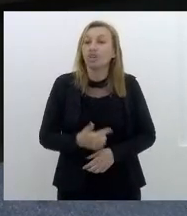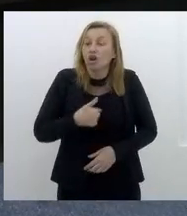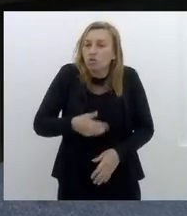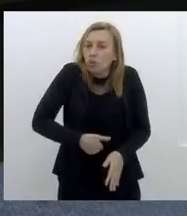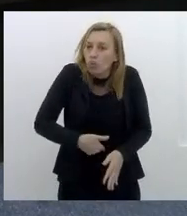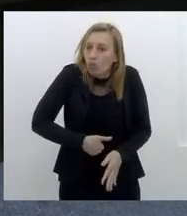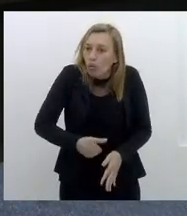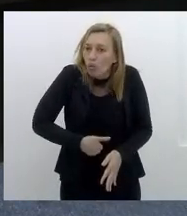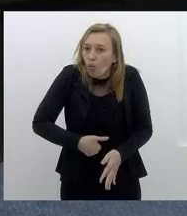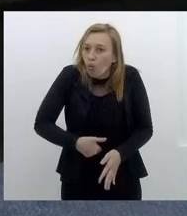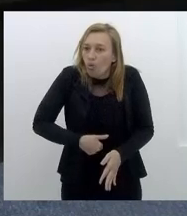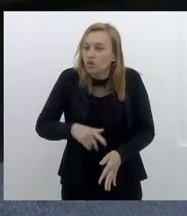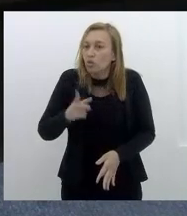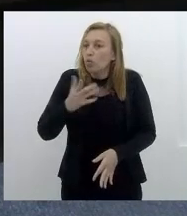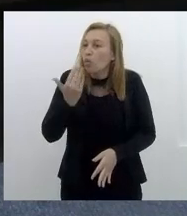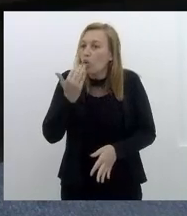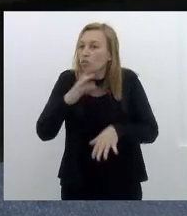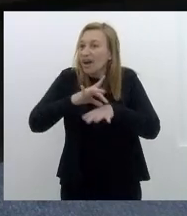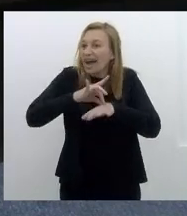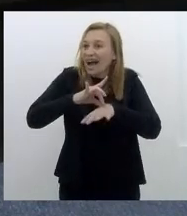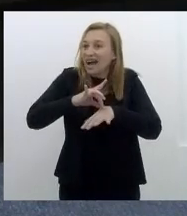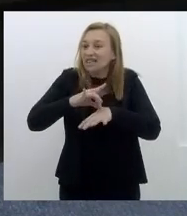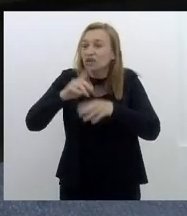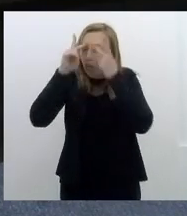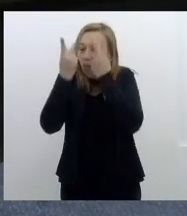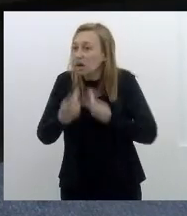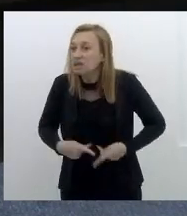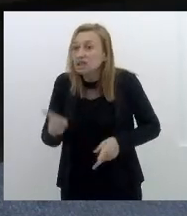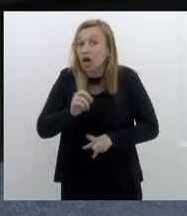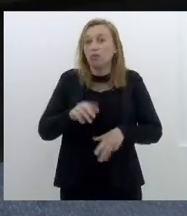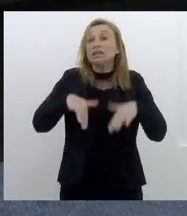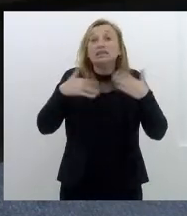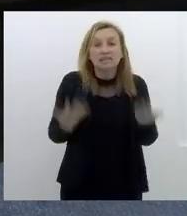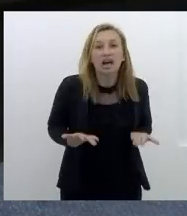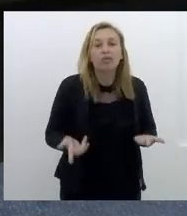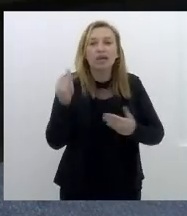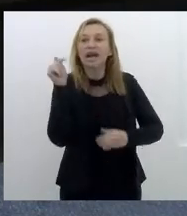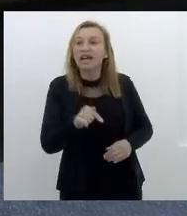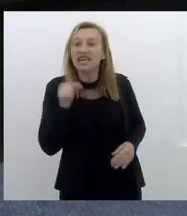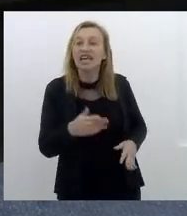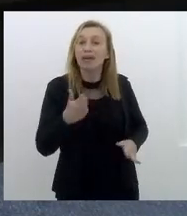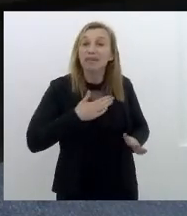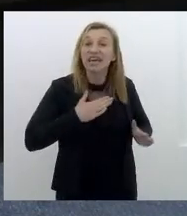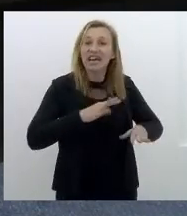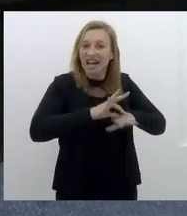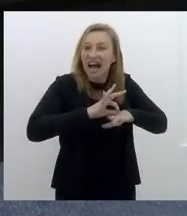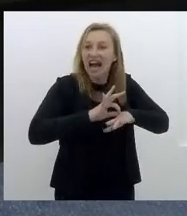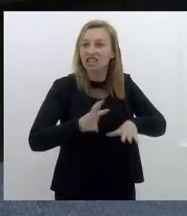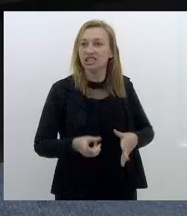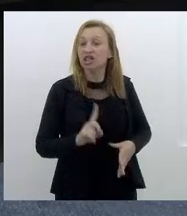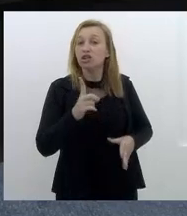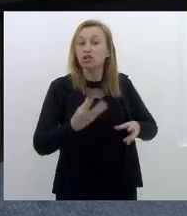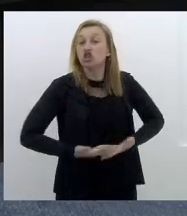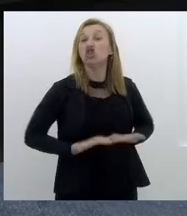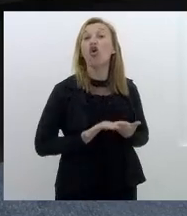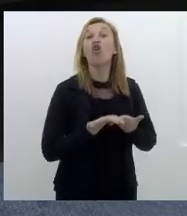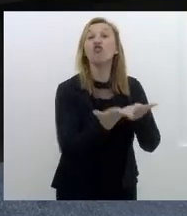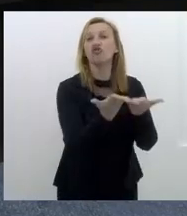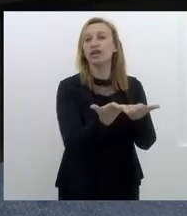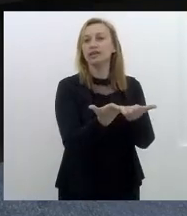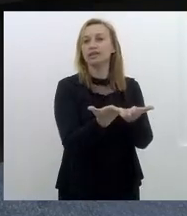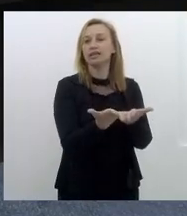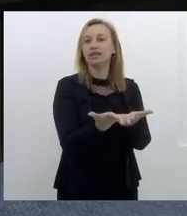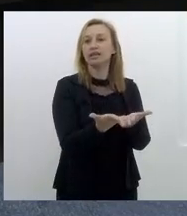tô com fome gente eu não como carne humana é então que aqui a minha carne não seja oferecida